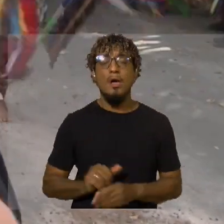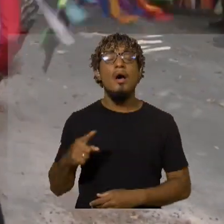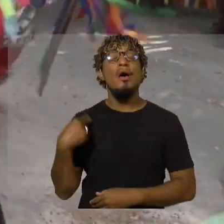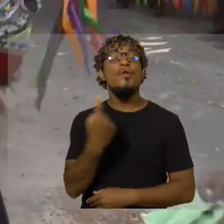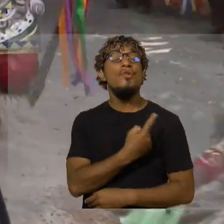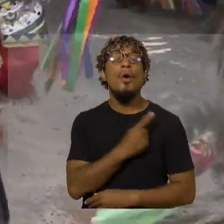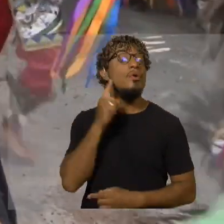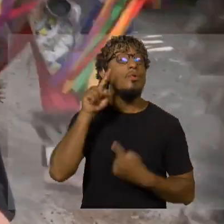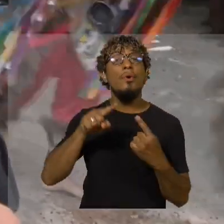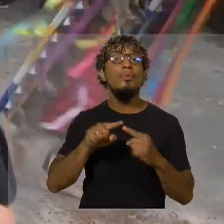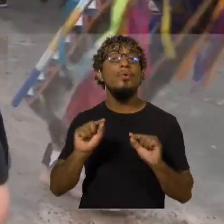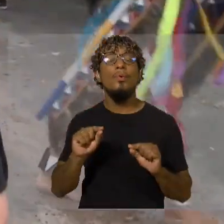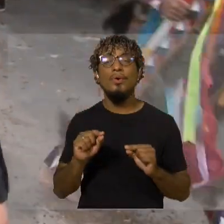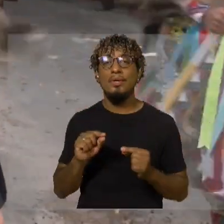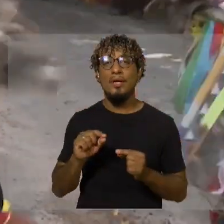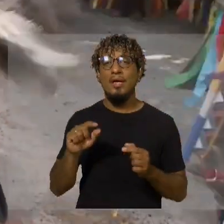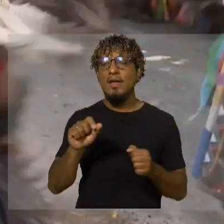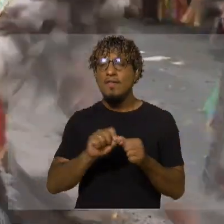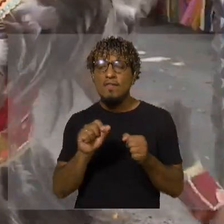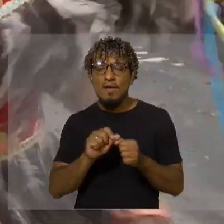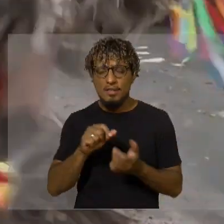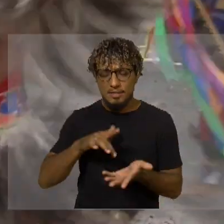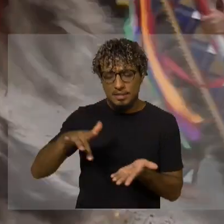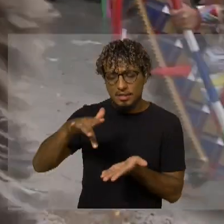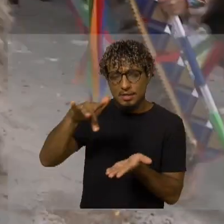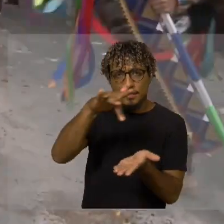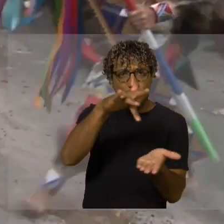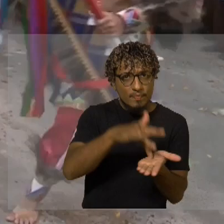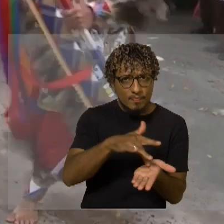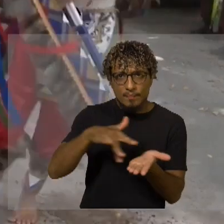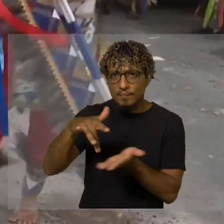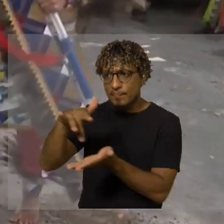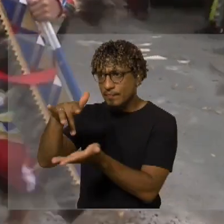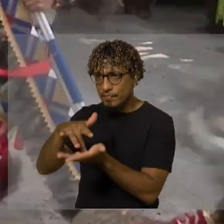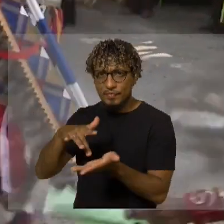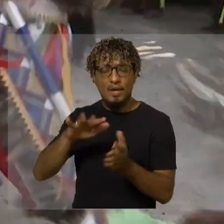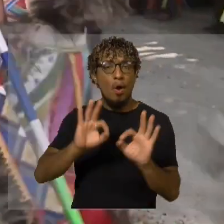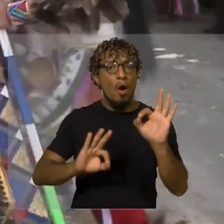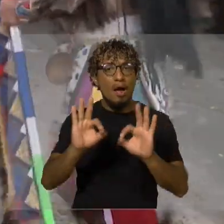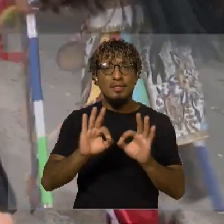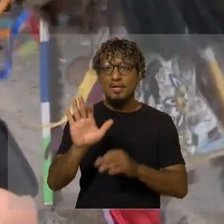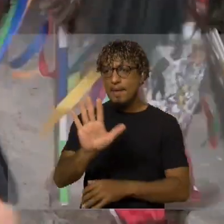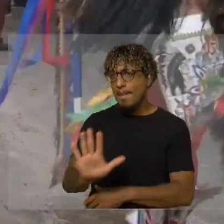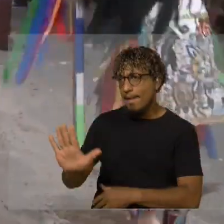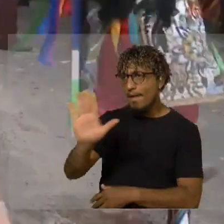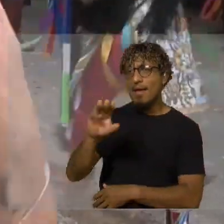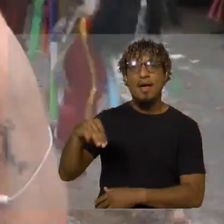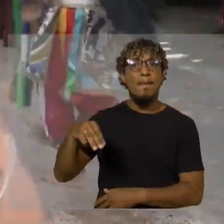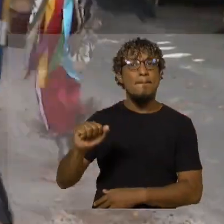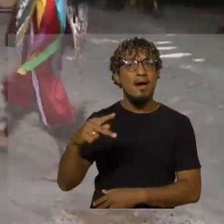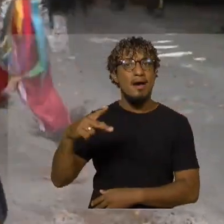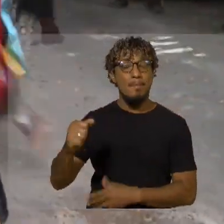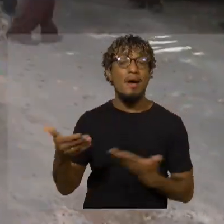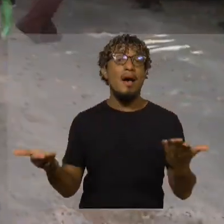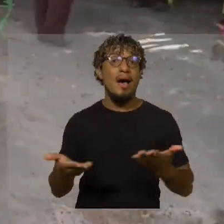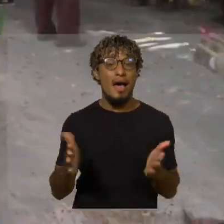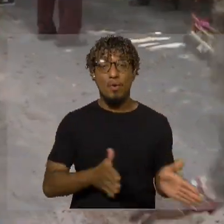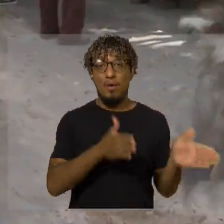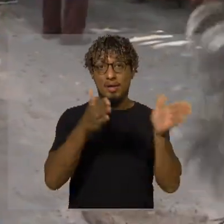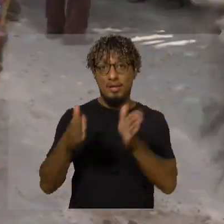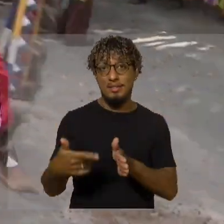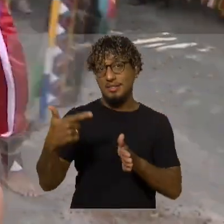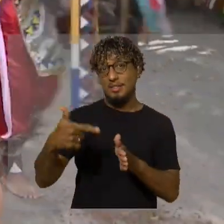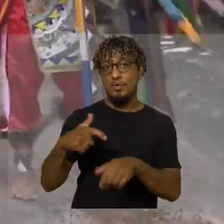grupos, identificar, fazer a georreferenciação desses grupos e, num segundo momento, que é agora a fase atual